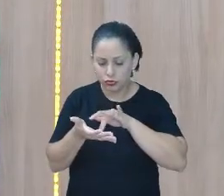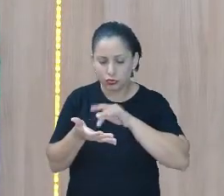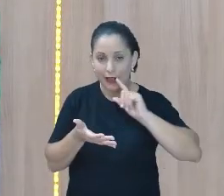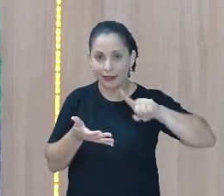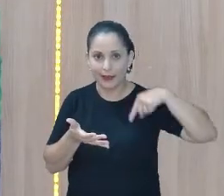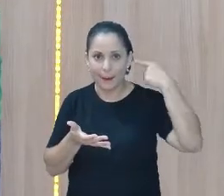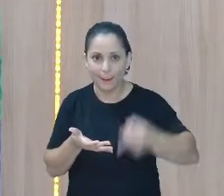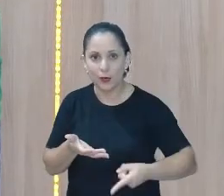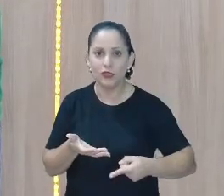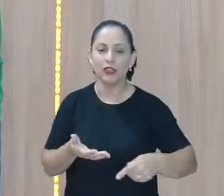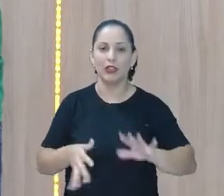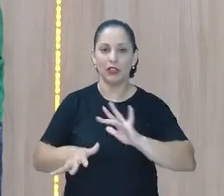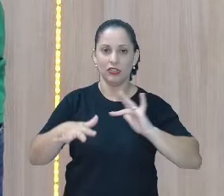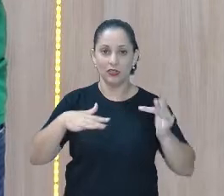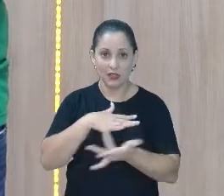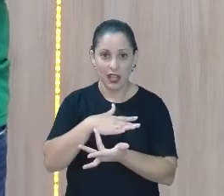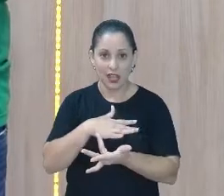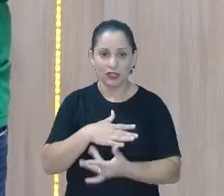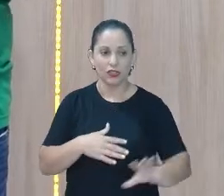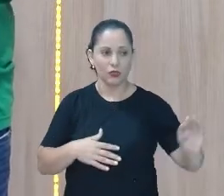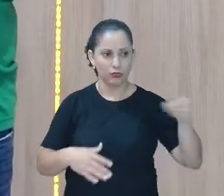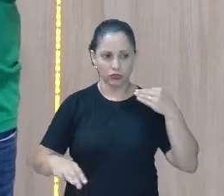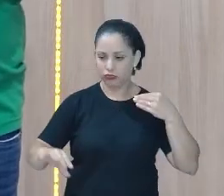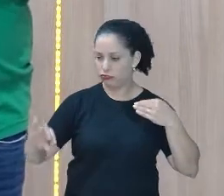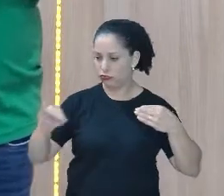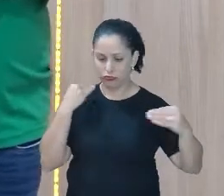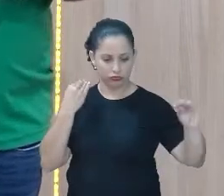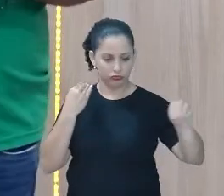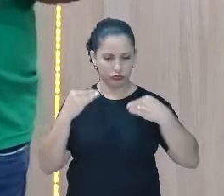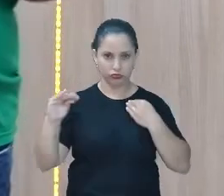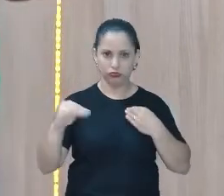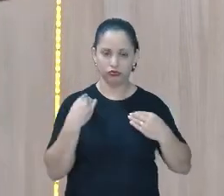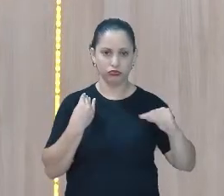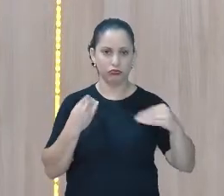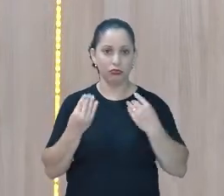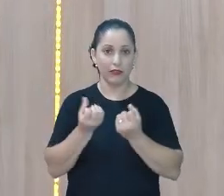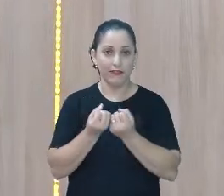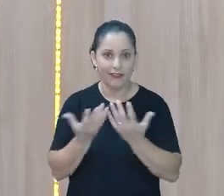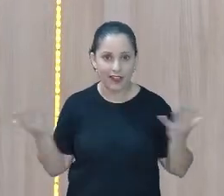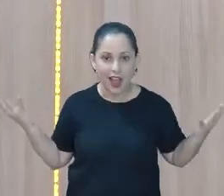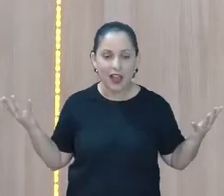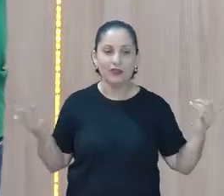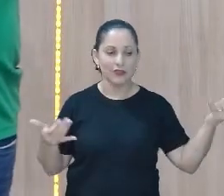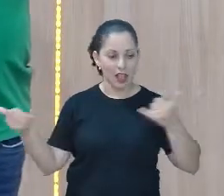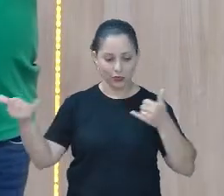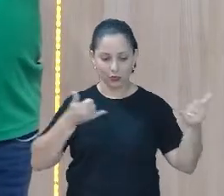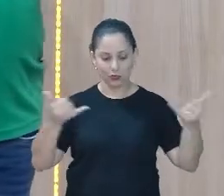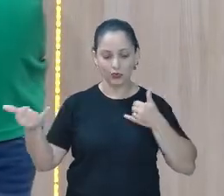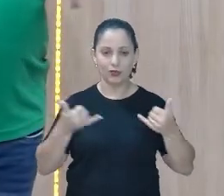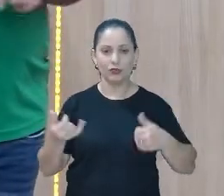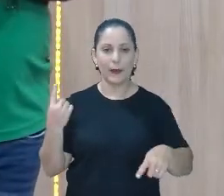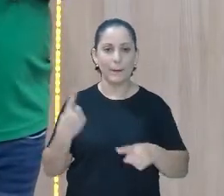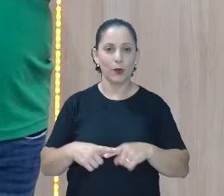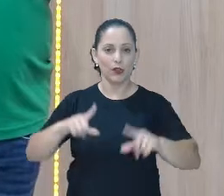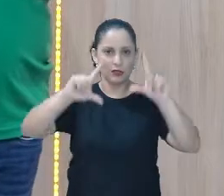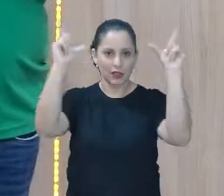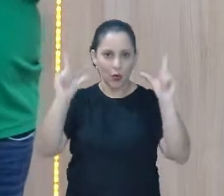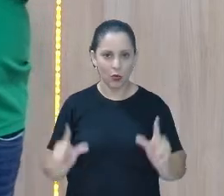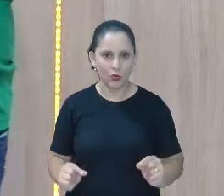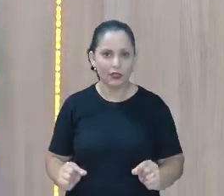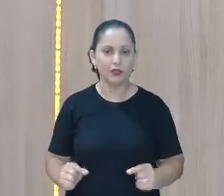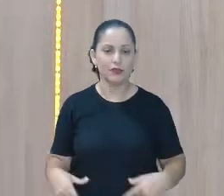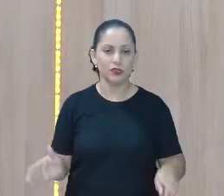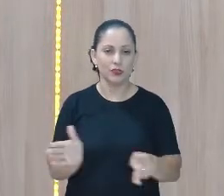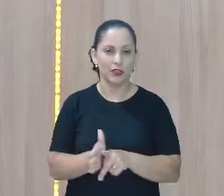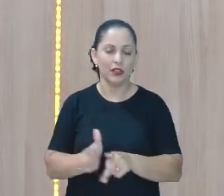a pouco nas suas redes sociais vai começar a aparecer muitas propagandas daquele produto, porque os algoritmos, né, da